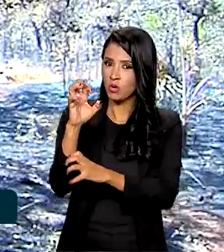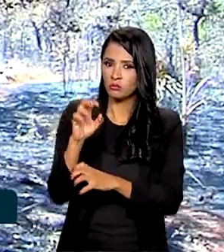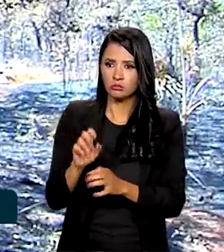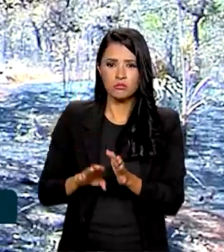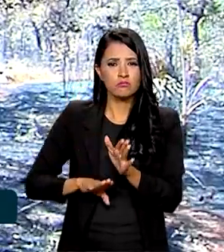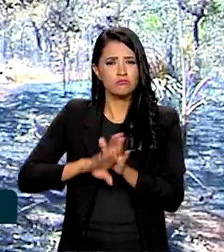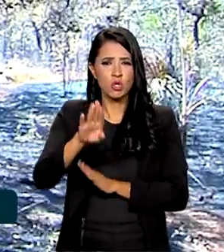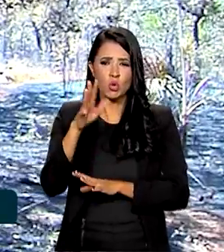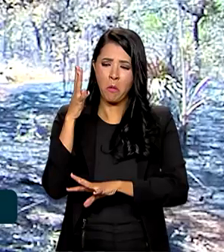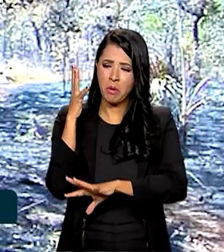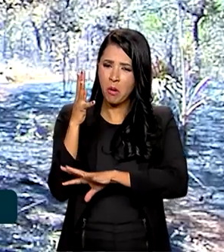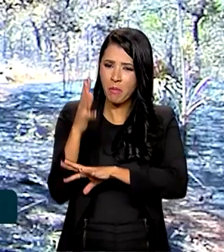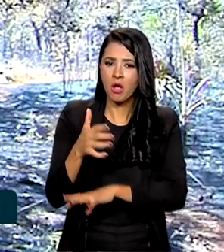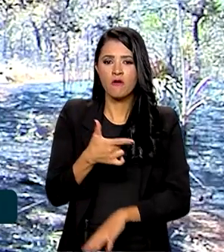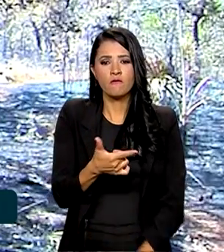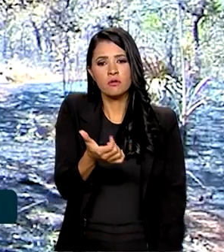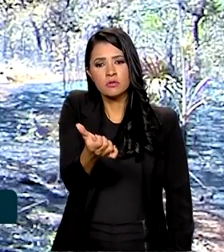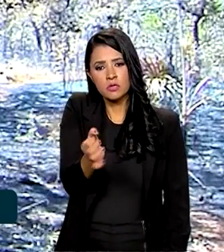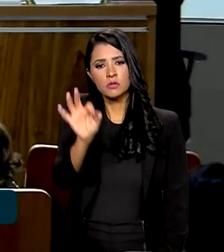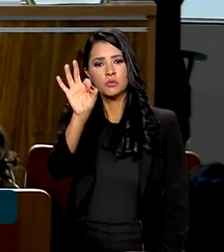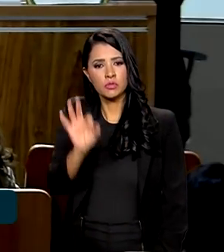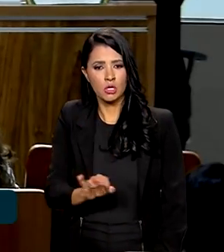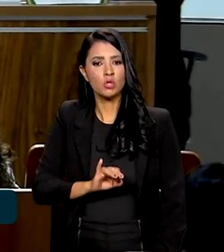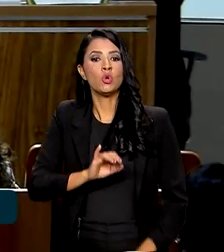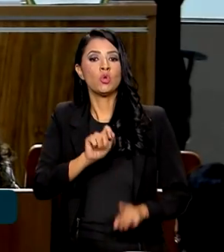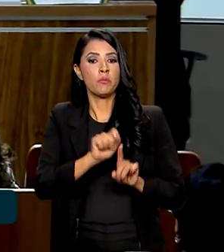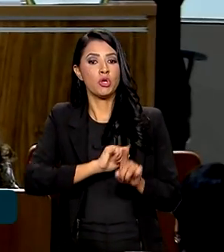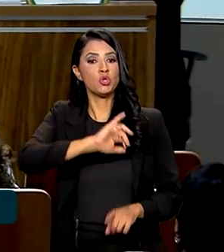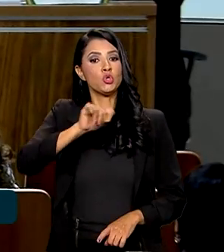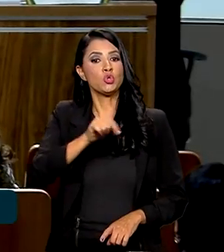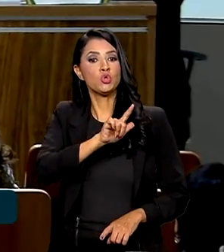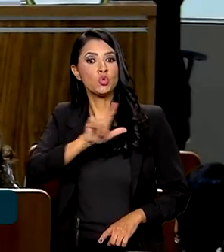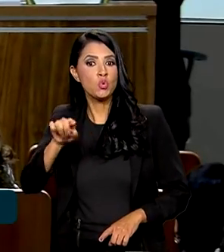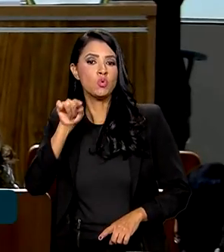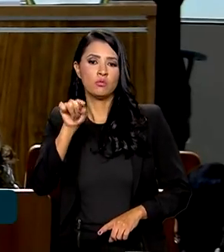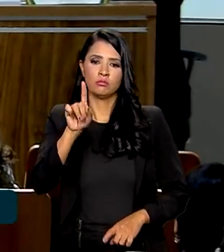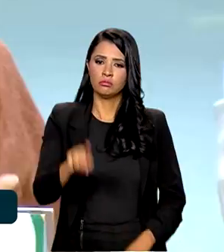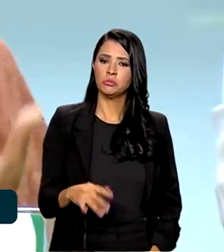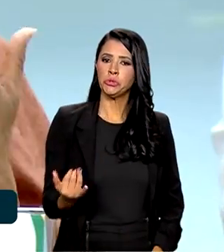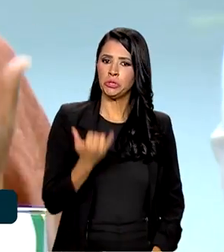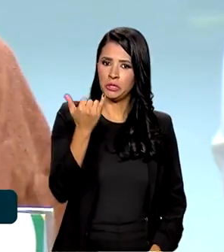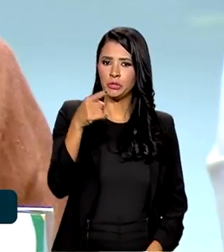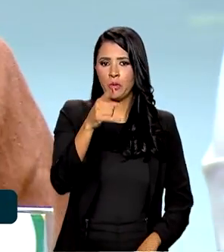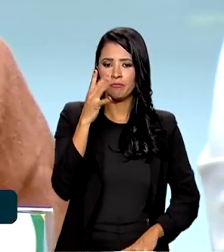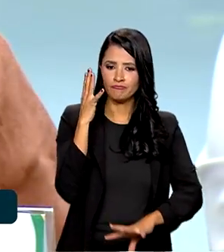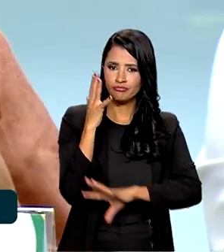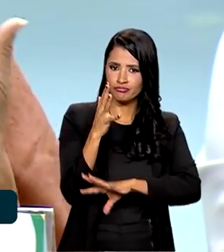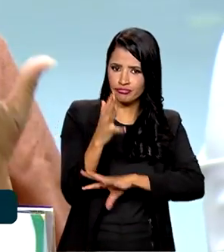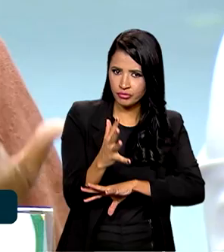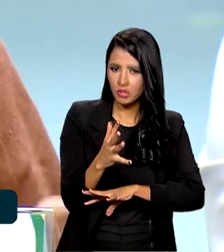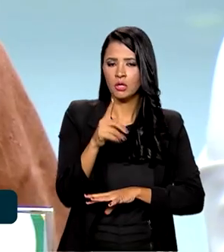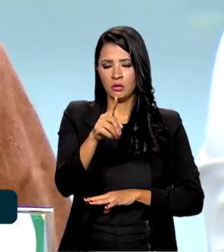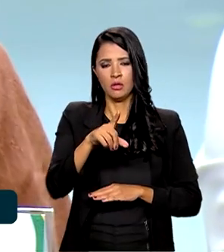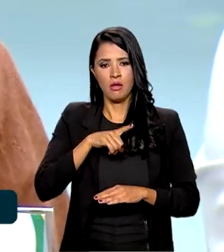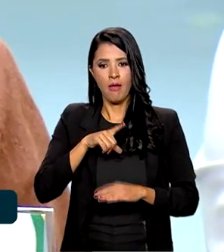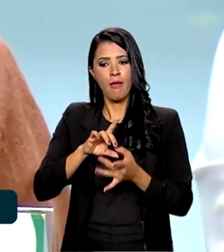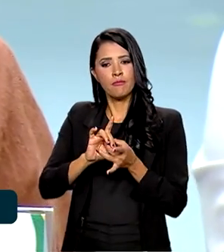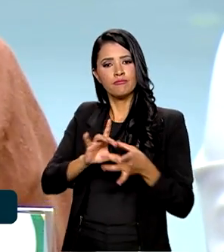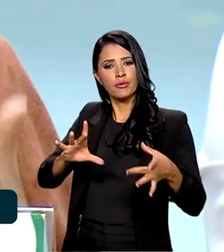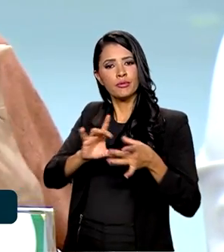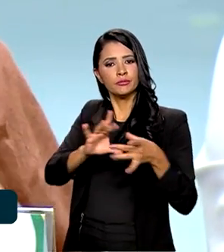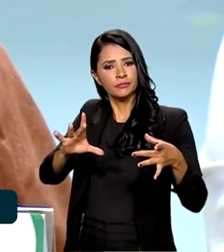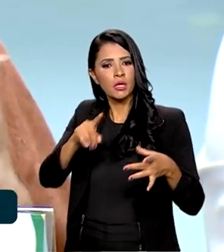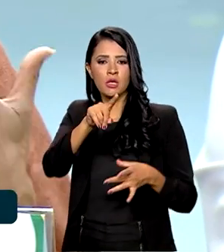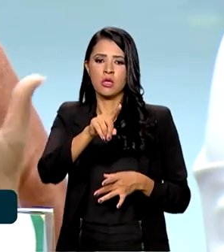o desmatamento 26% em julho uma parte significativa é desmatamento autorizado